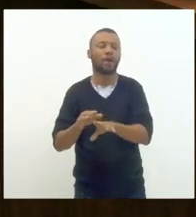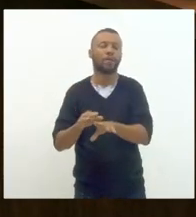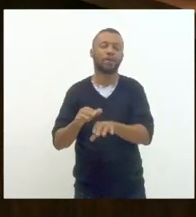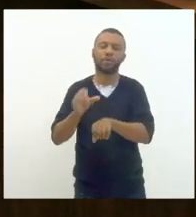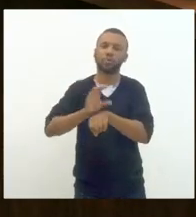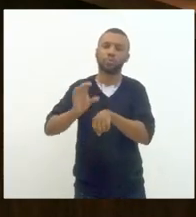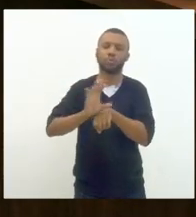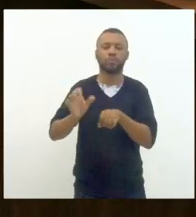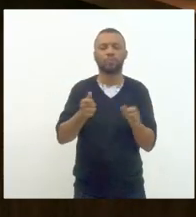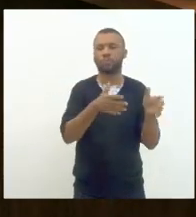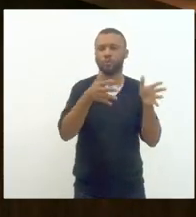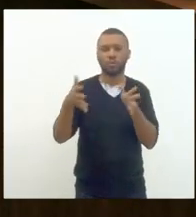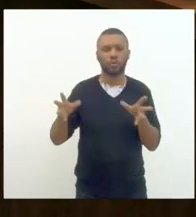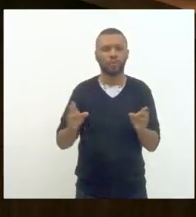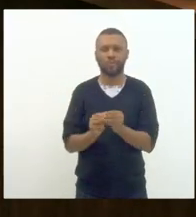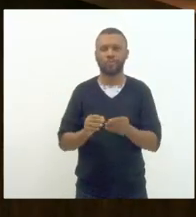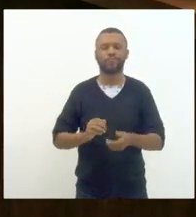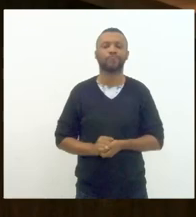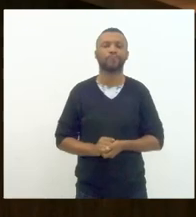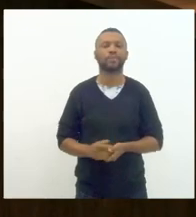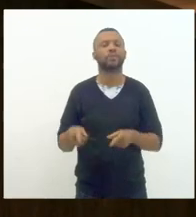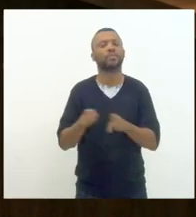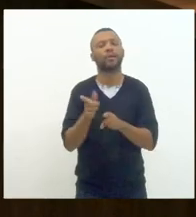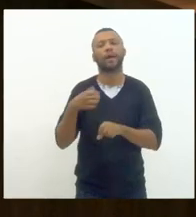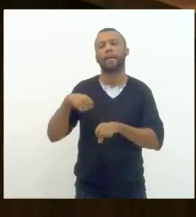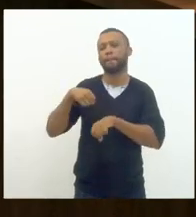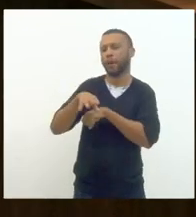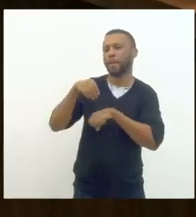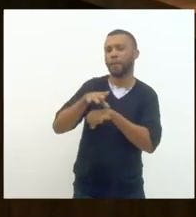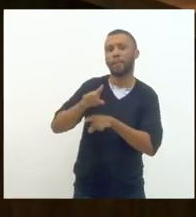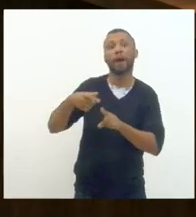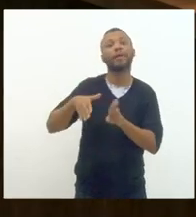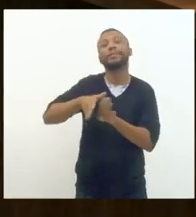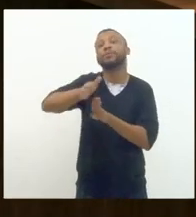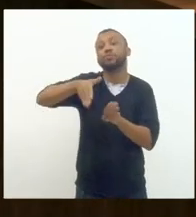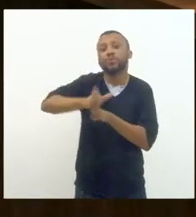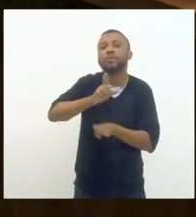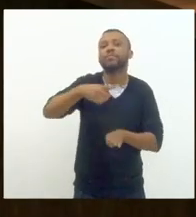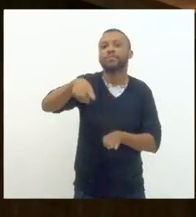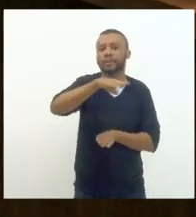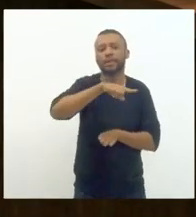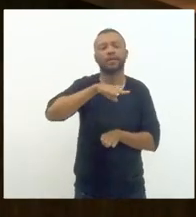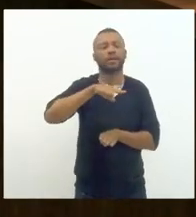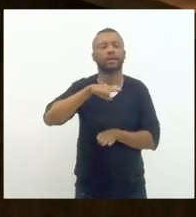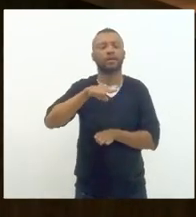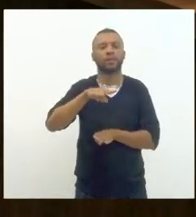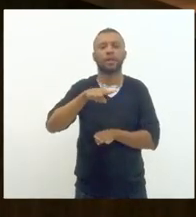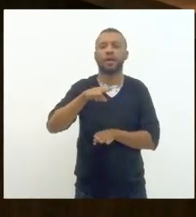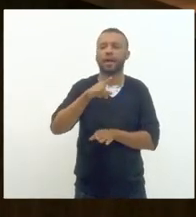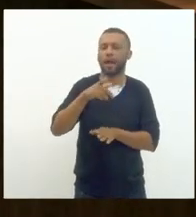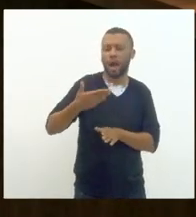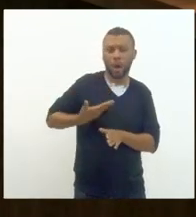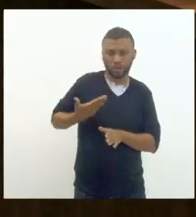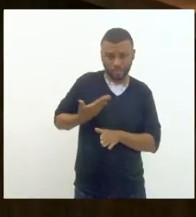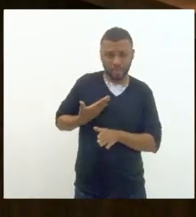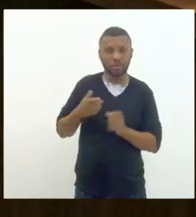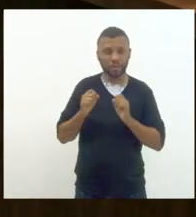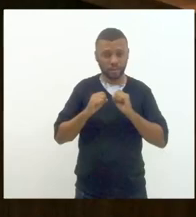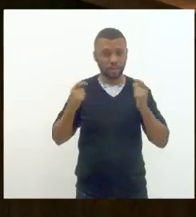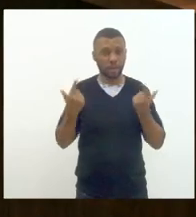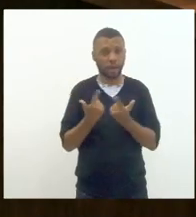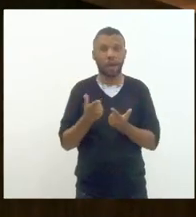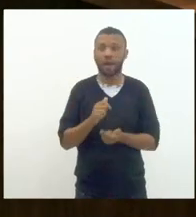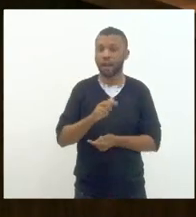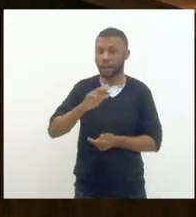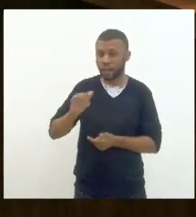curso. De maneira que eu queria noticiar isto e informar ao mesmo tempo aos pares desta casa e dizer